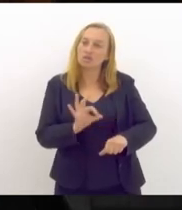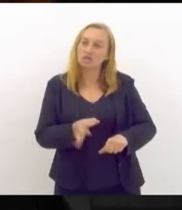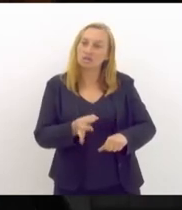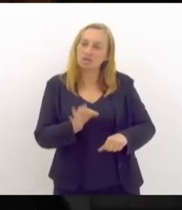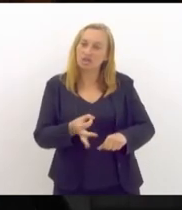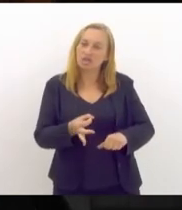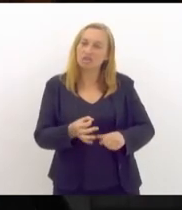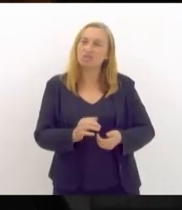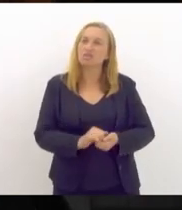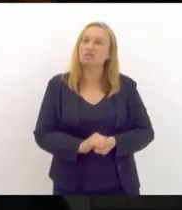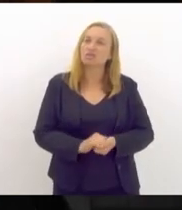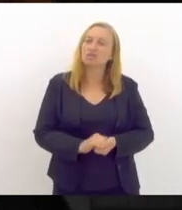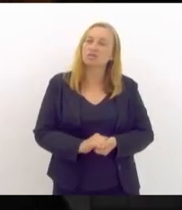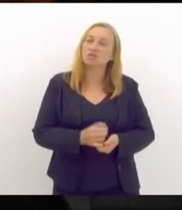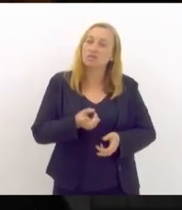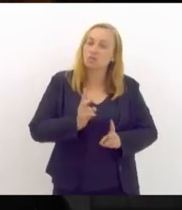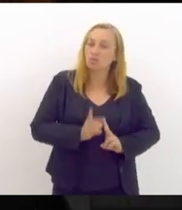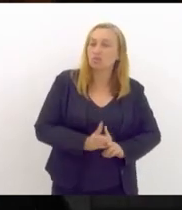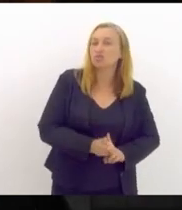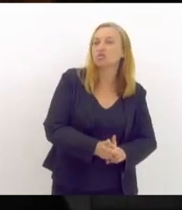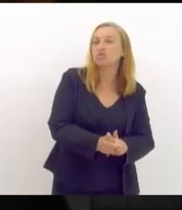de alguma forma continuar